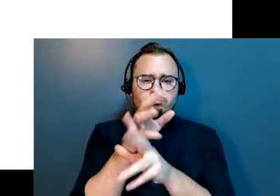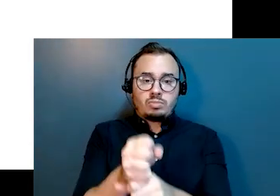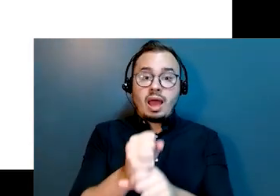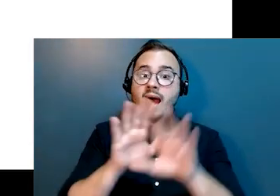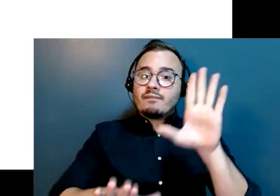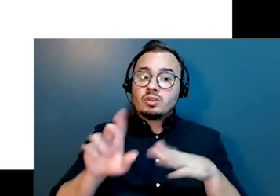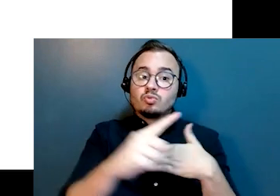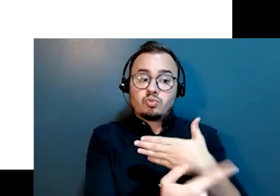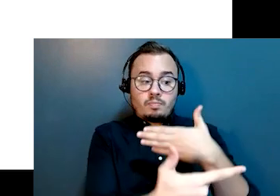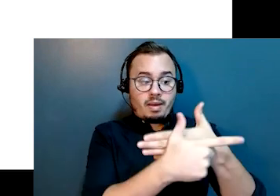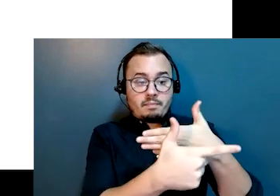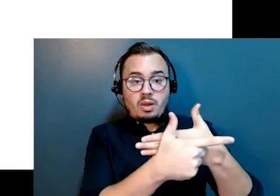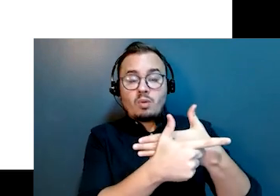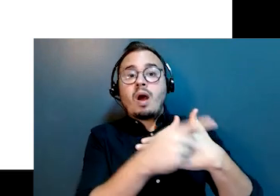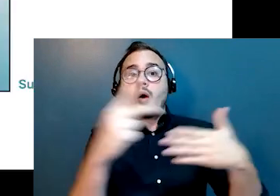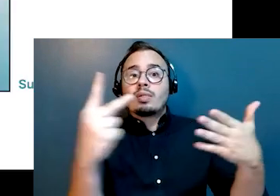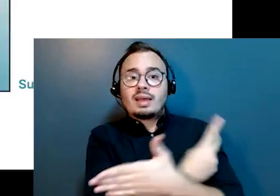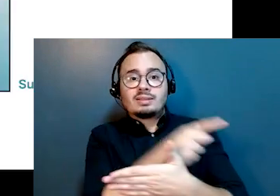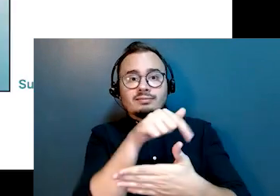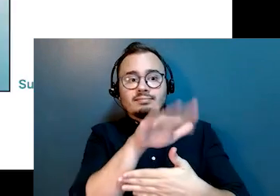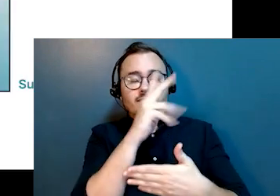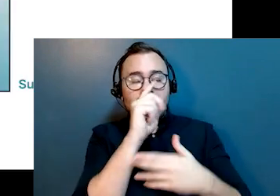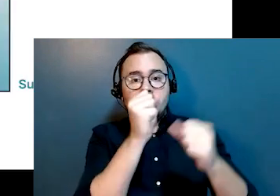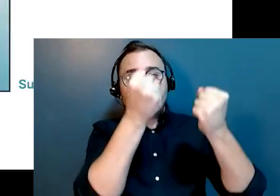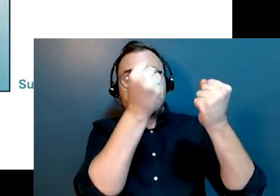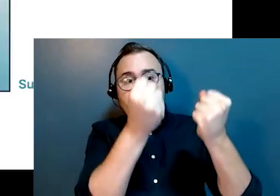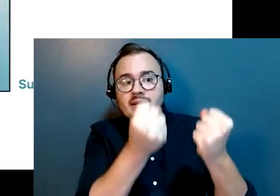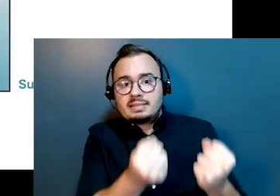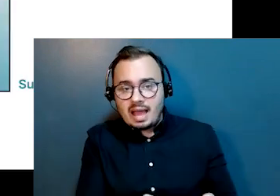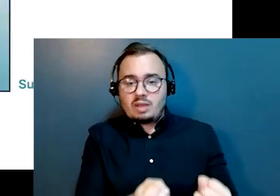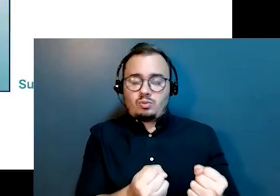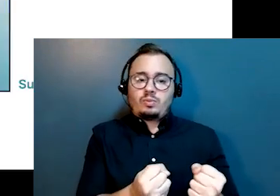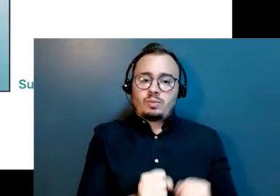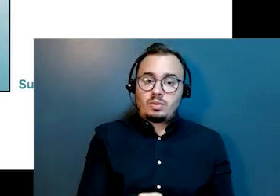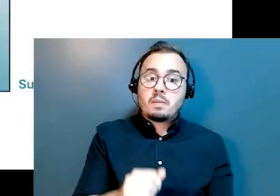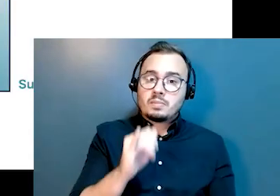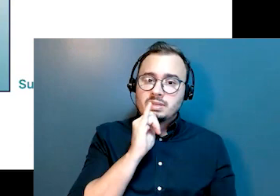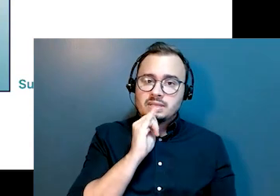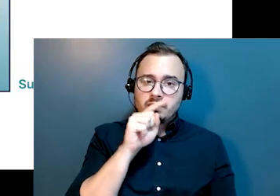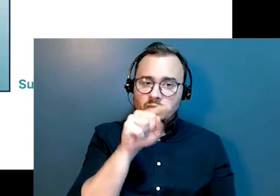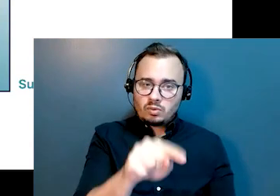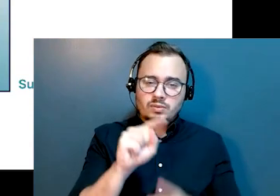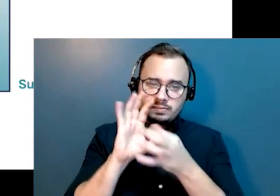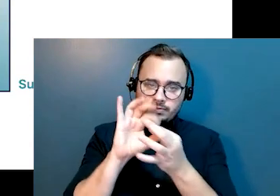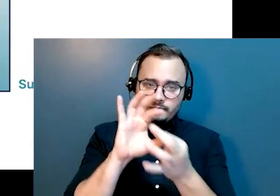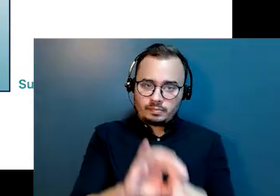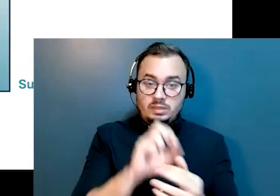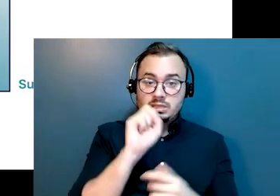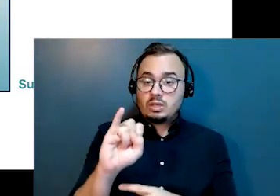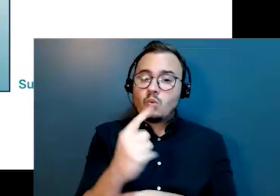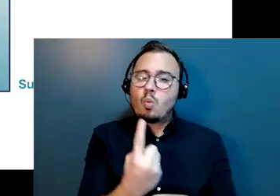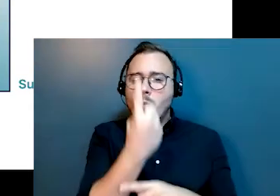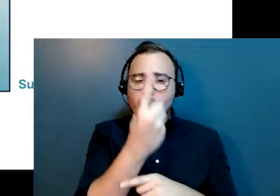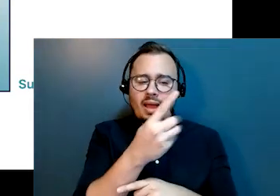projeto, normalmente ocorre um de 2 cenários. No primeiro cenário, quando uma área fica sobrecarregada, digamos o